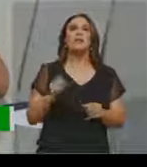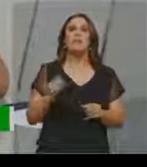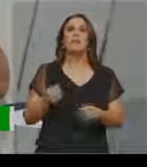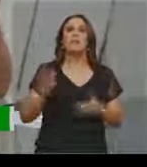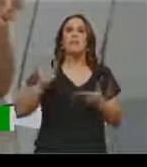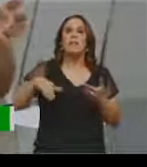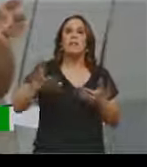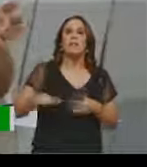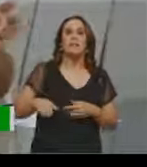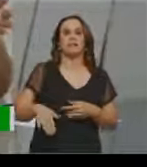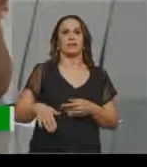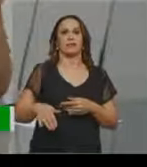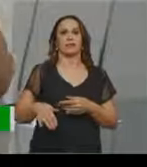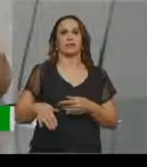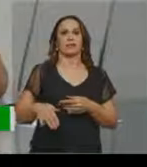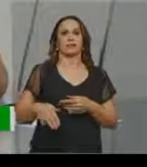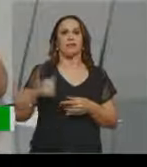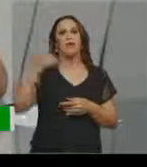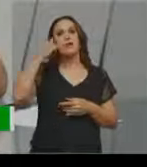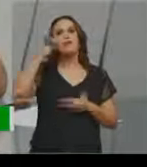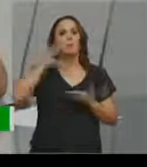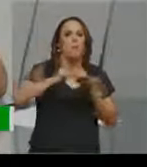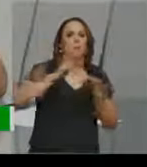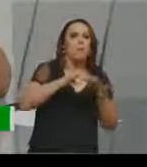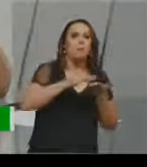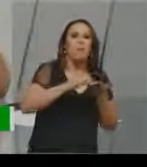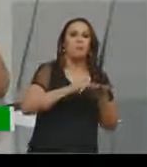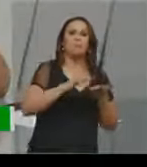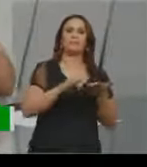ainda teria uma implicação que seria